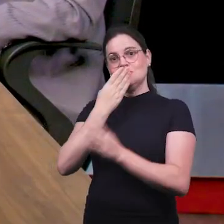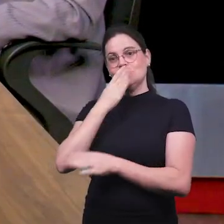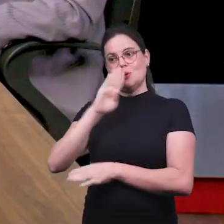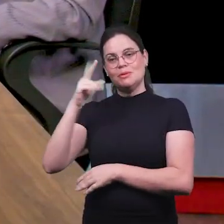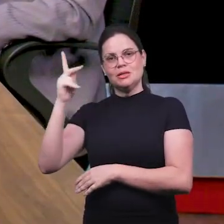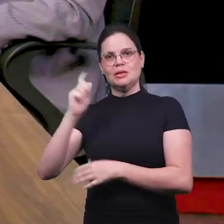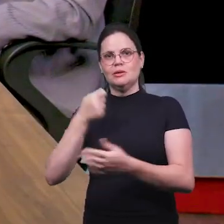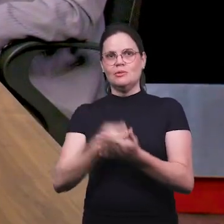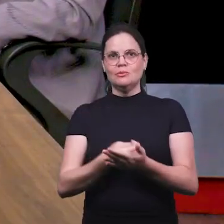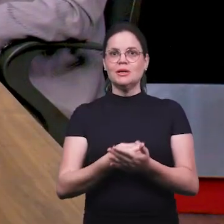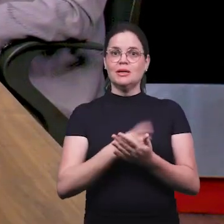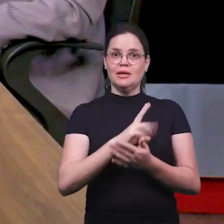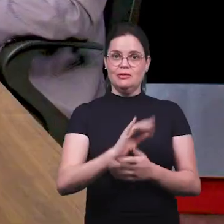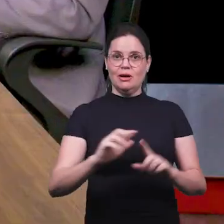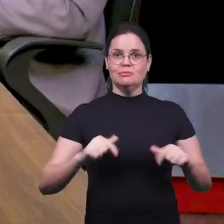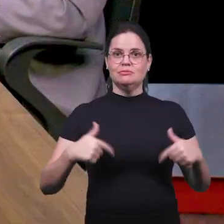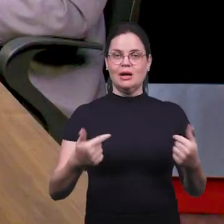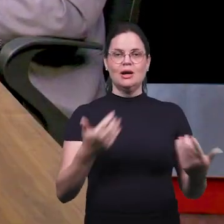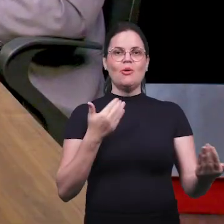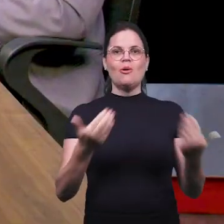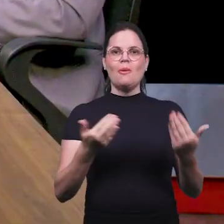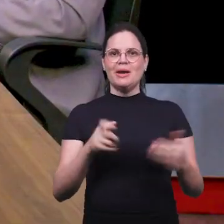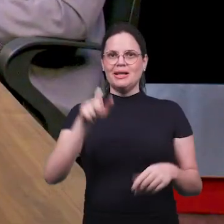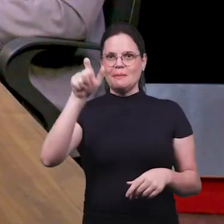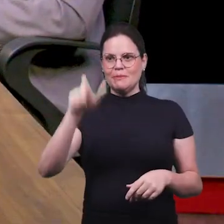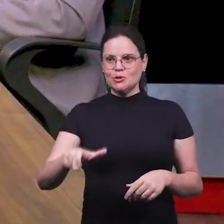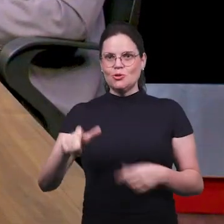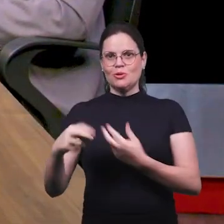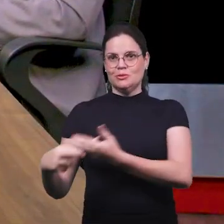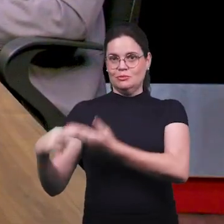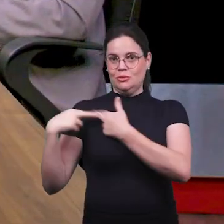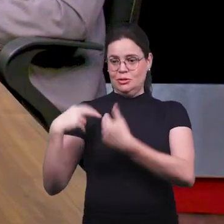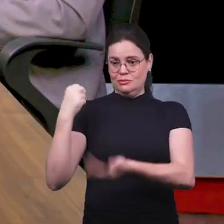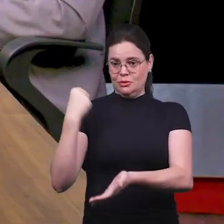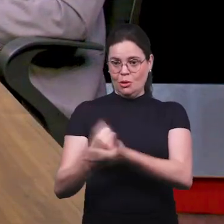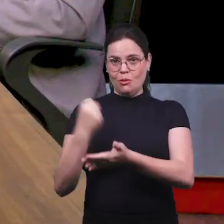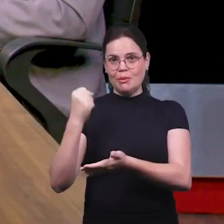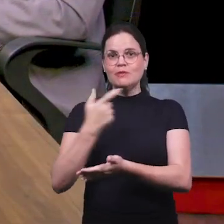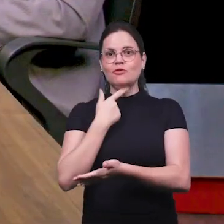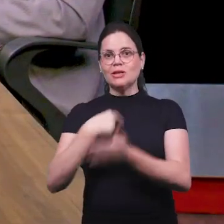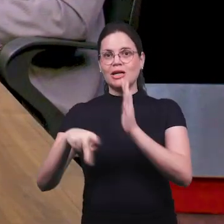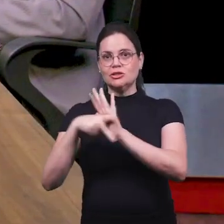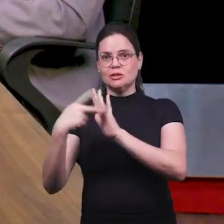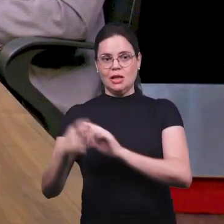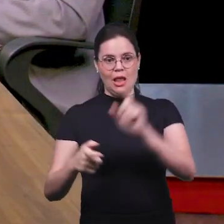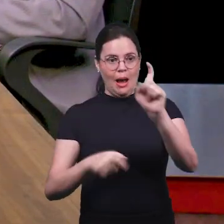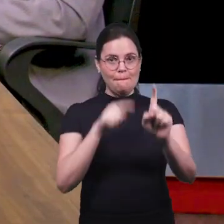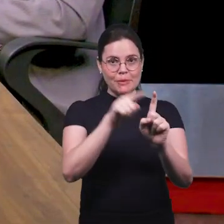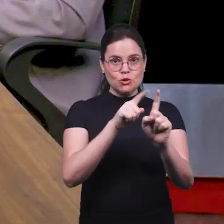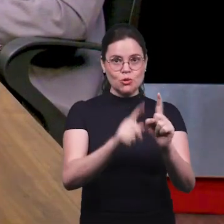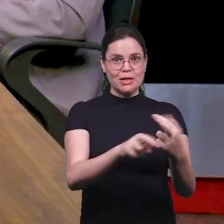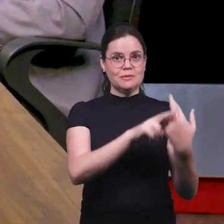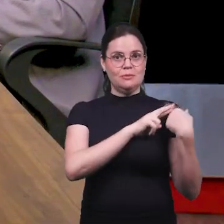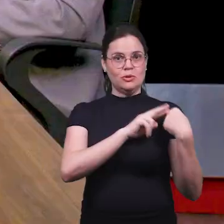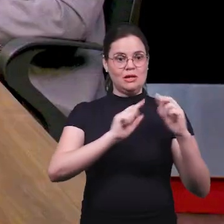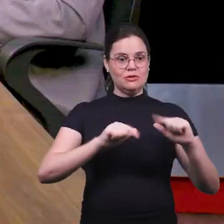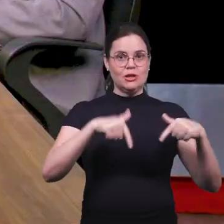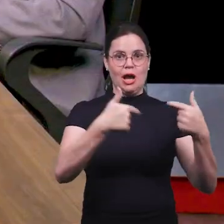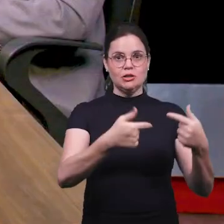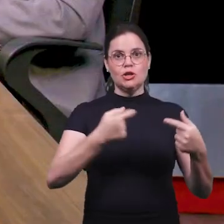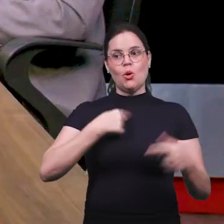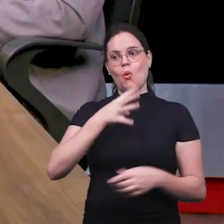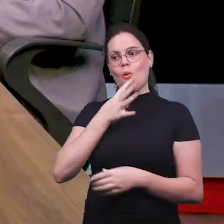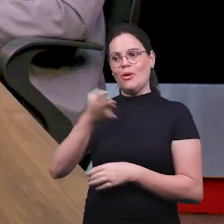vontade do testador é essa. E o executor, o Rafael me corrija se eu estiver errado, mas o executor ele chega e fala assim, olha, vem